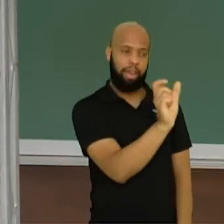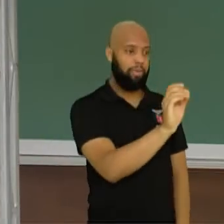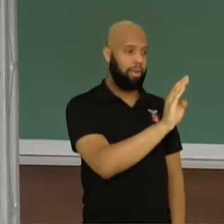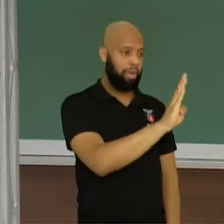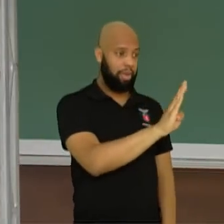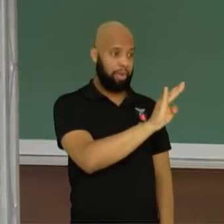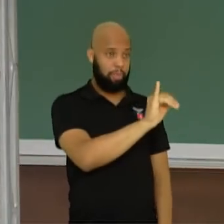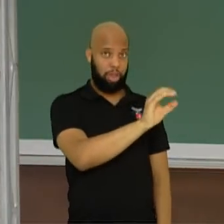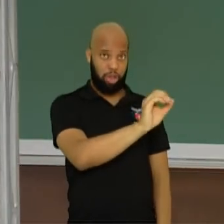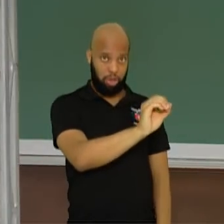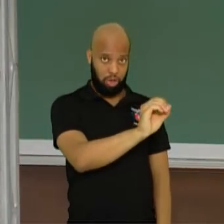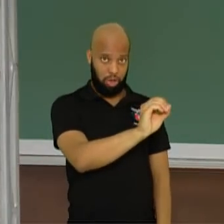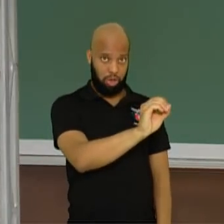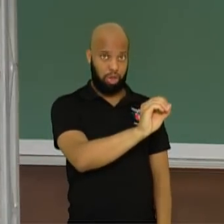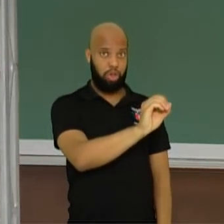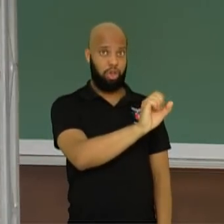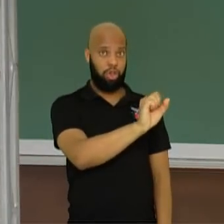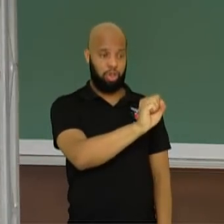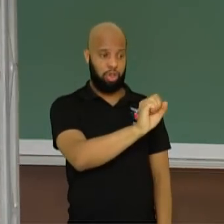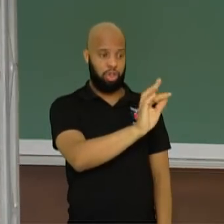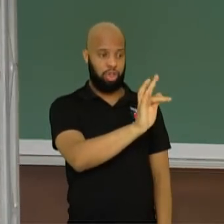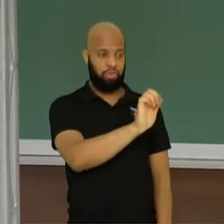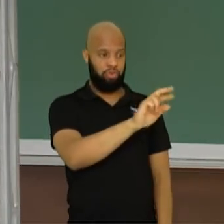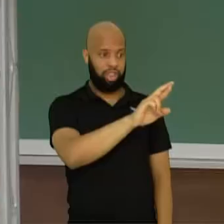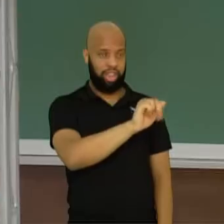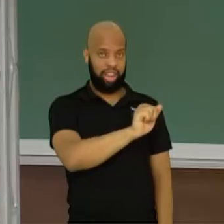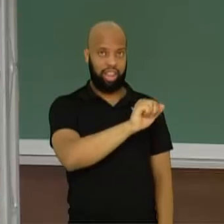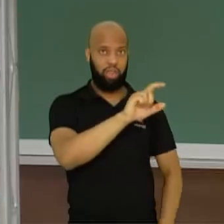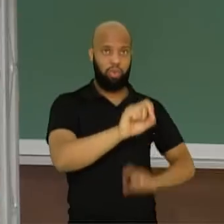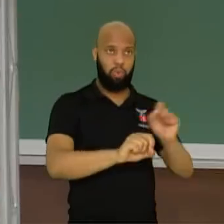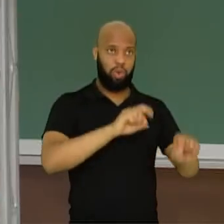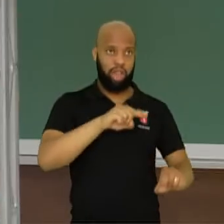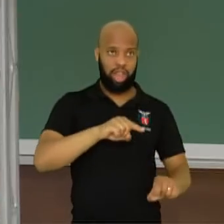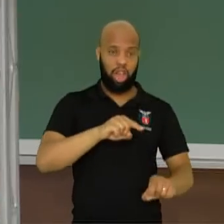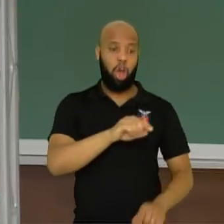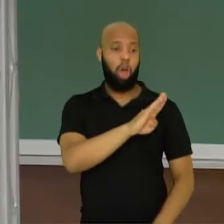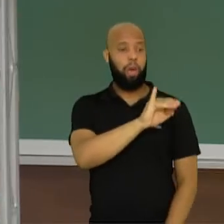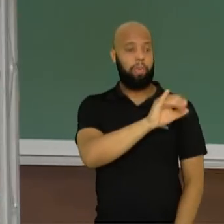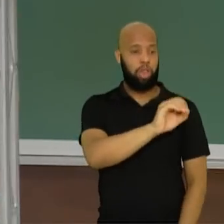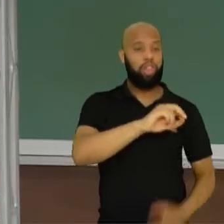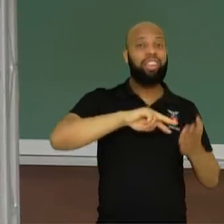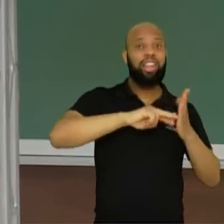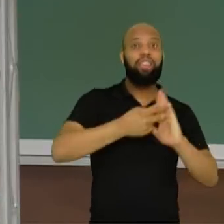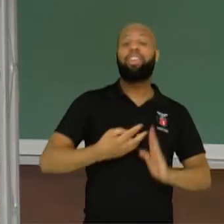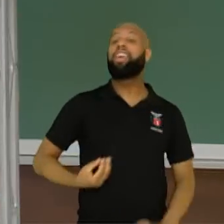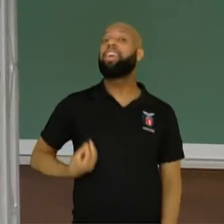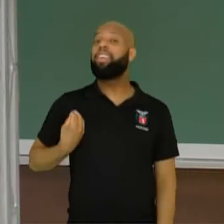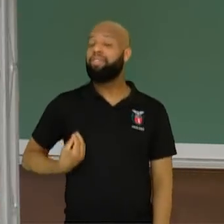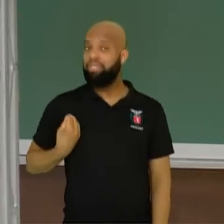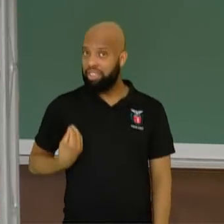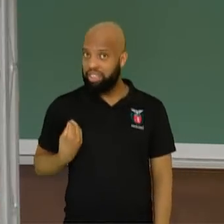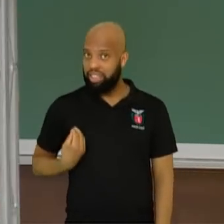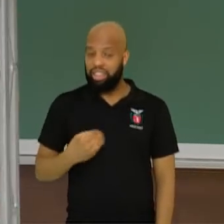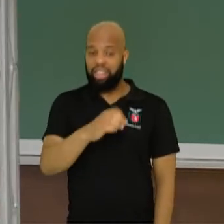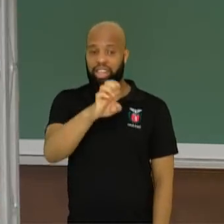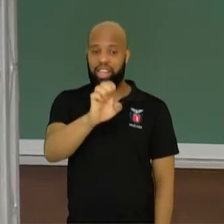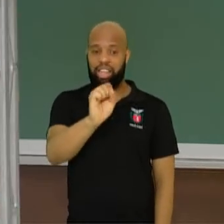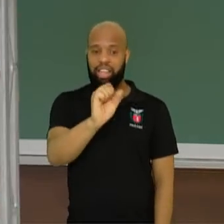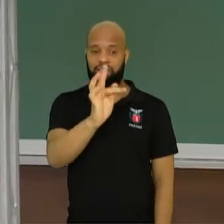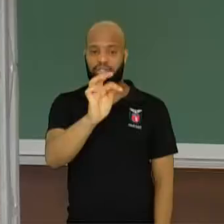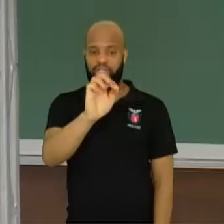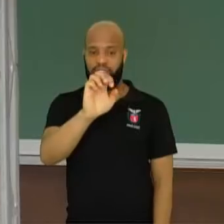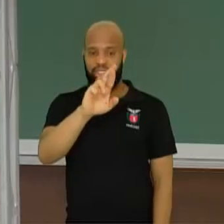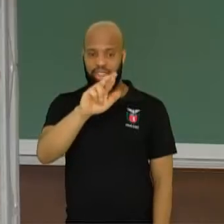e a litosfera. E a vida encontrada, né, vivendo nessas 3 regiões. Hoje nós vamos relembrar